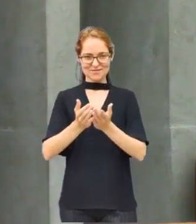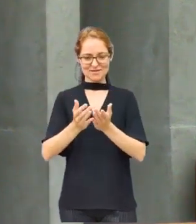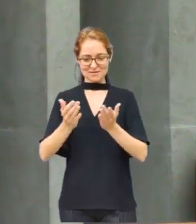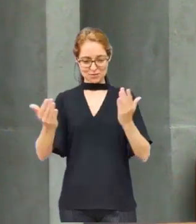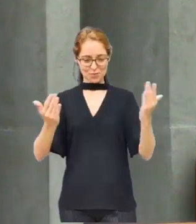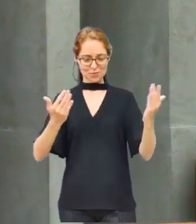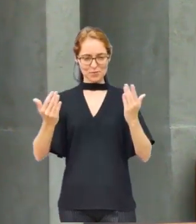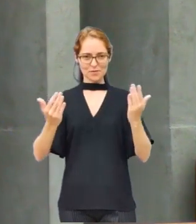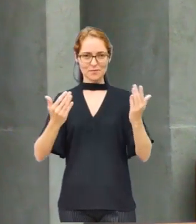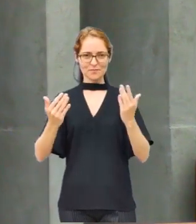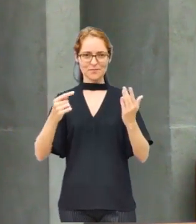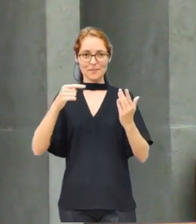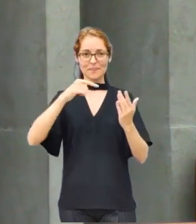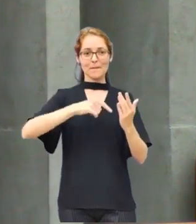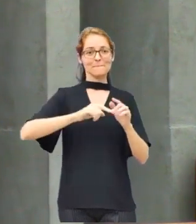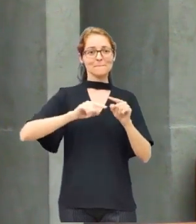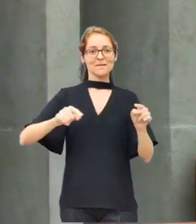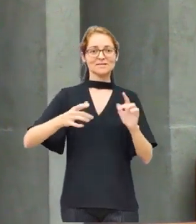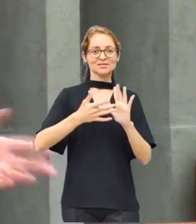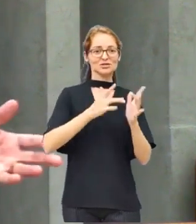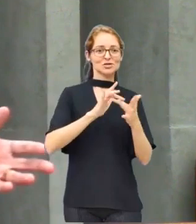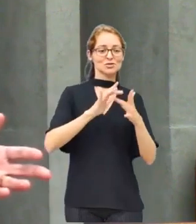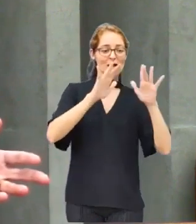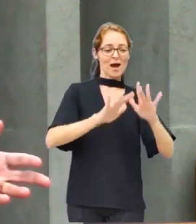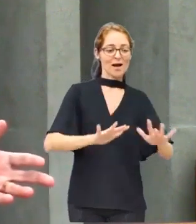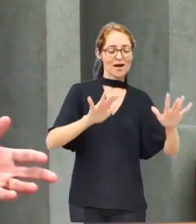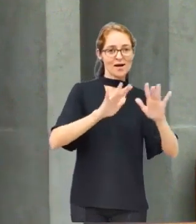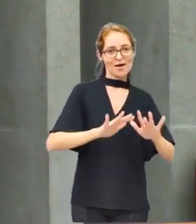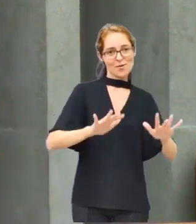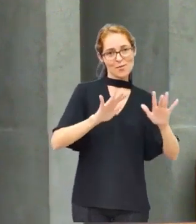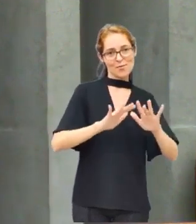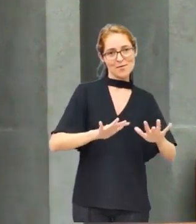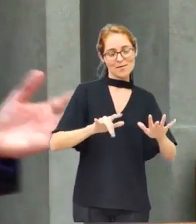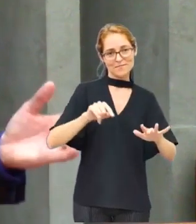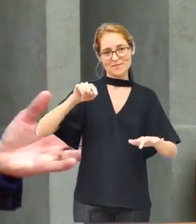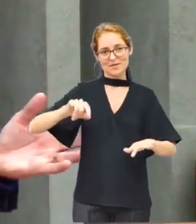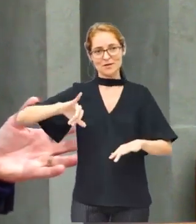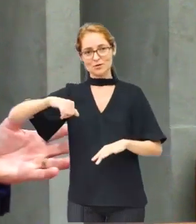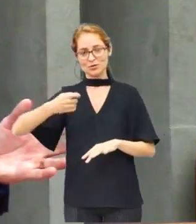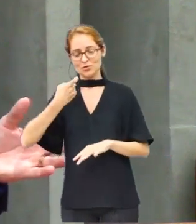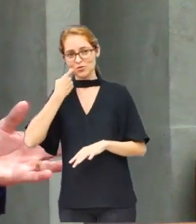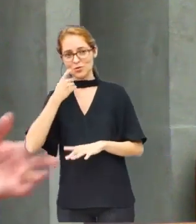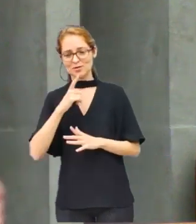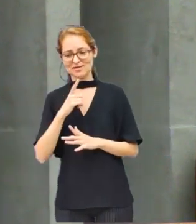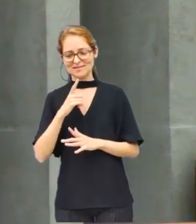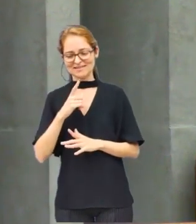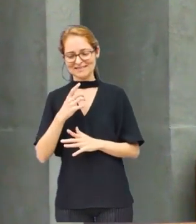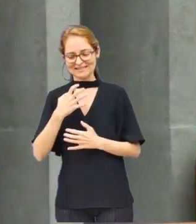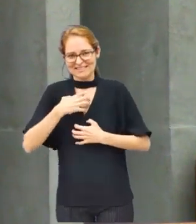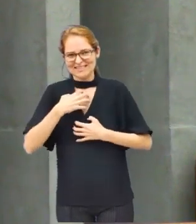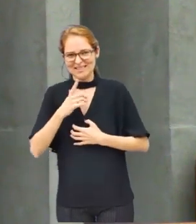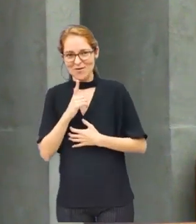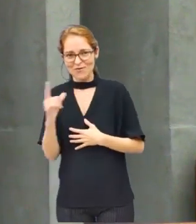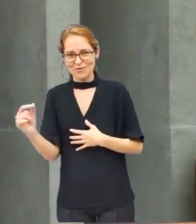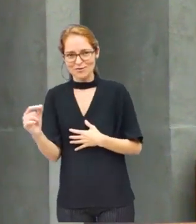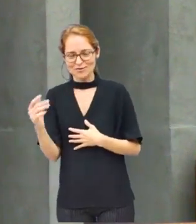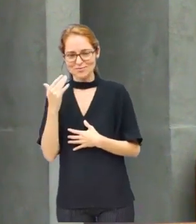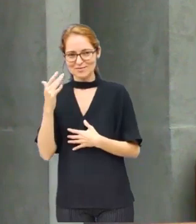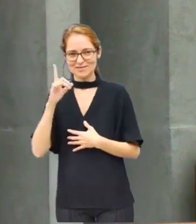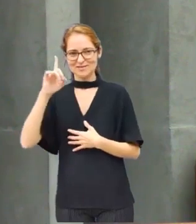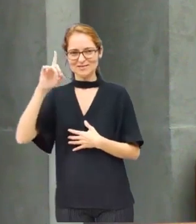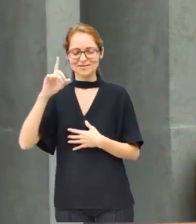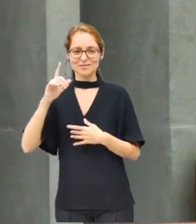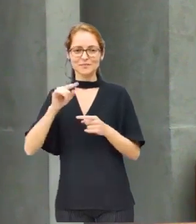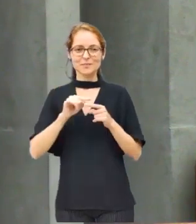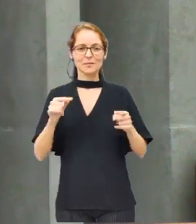Jesus é aquele que acalma a tempestade. Jonas dormindo aqui e simplesmente querendo fugir da presença de Deus. Mas então eles